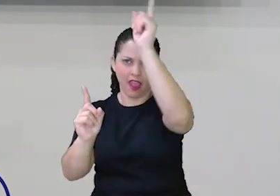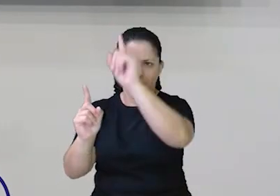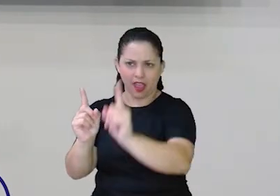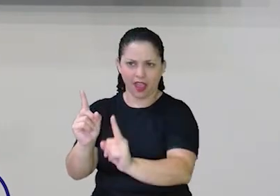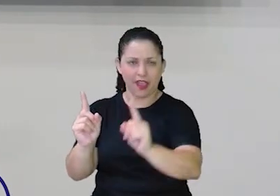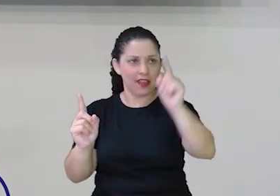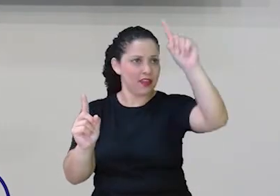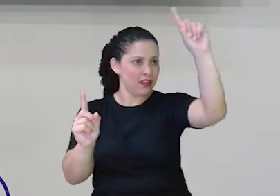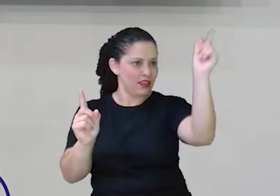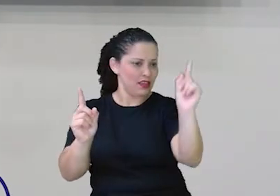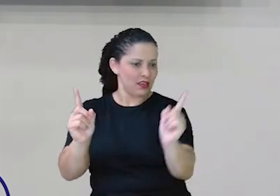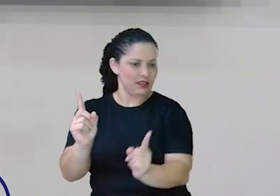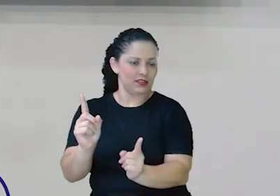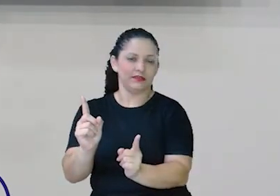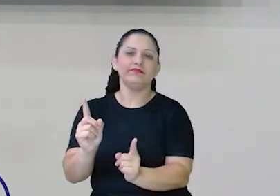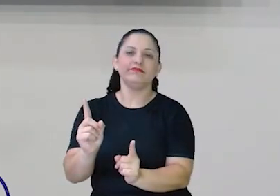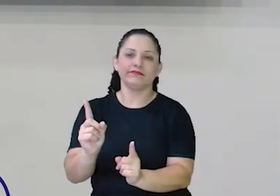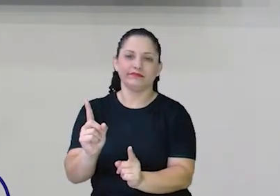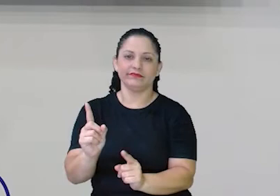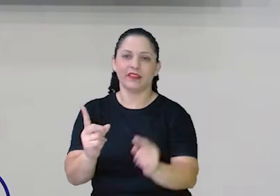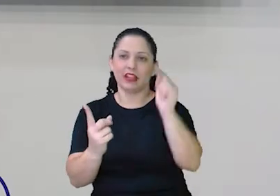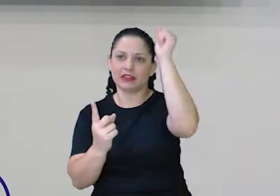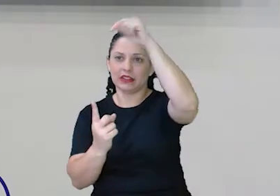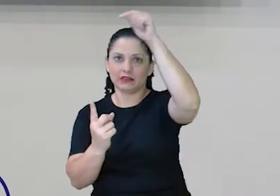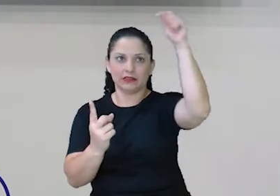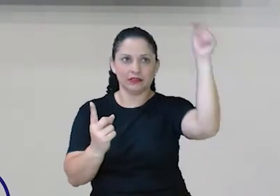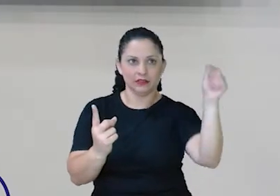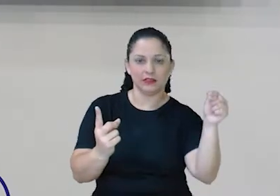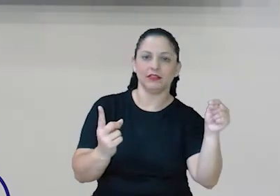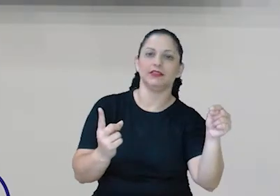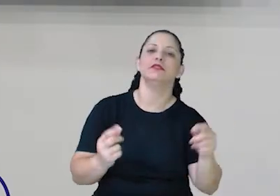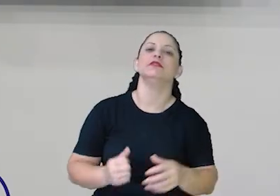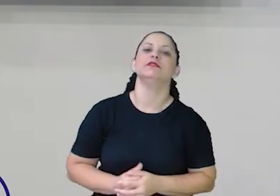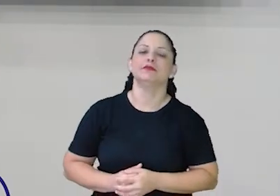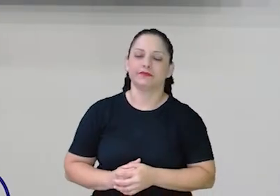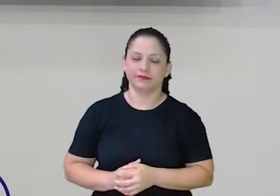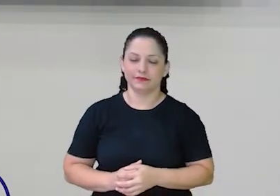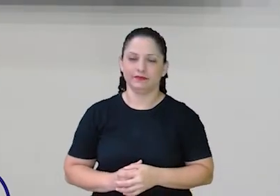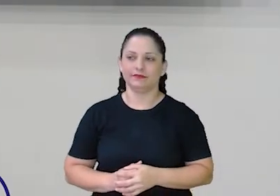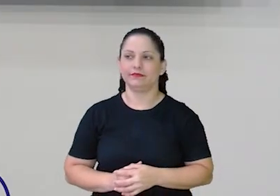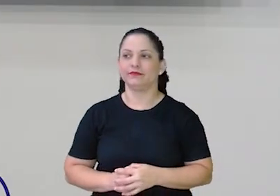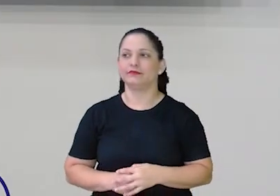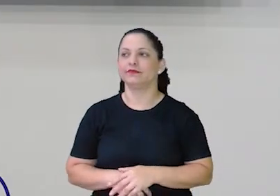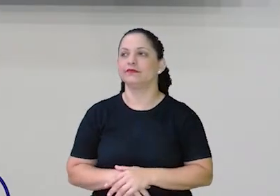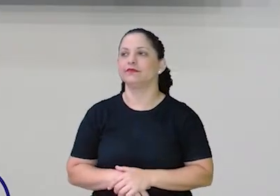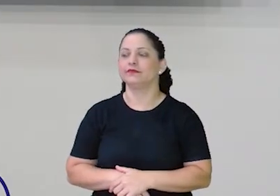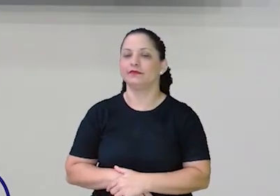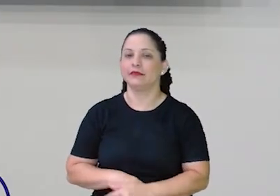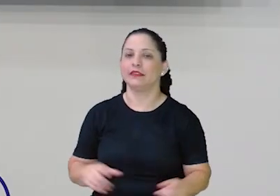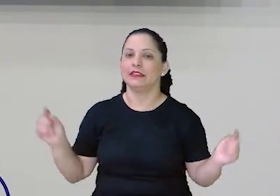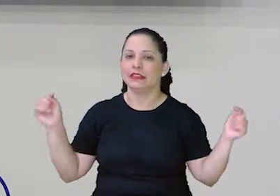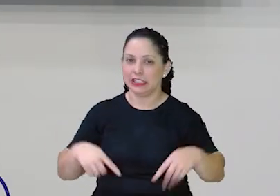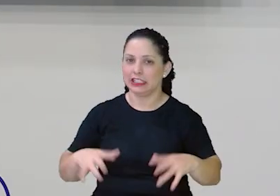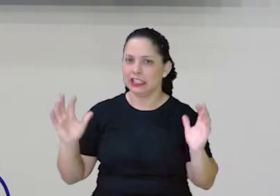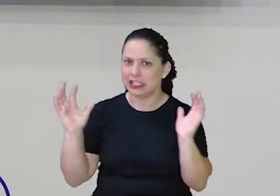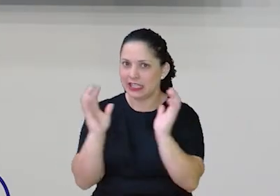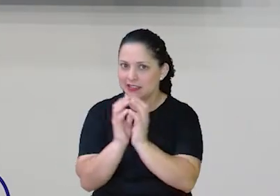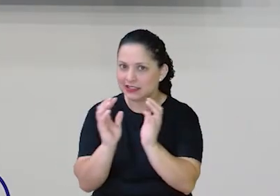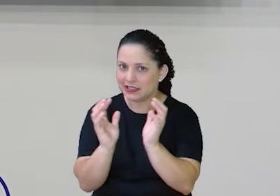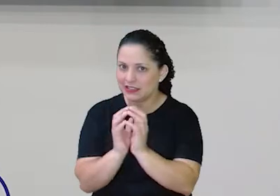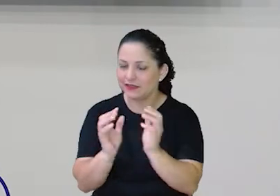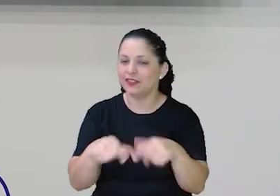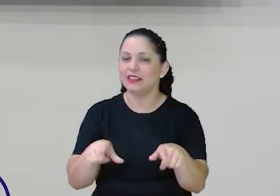de Tegipió e aqui fica localizada a de Beberibe, tá certo? Então, o Recife também, a gente vai falar um pouquinho